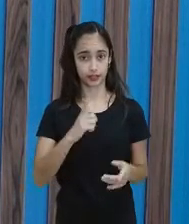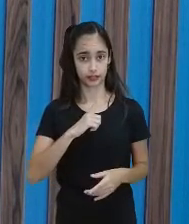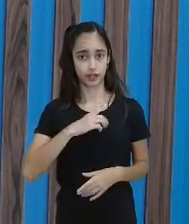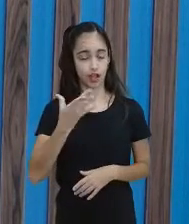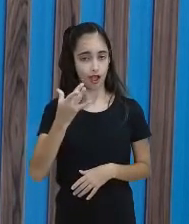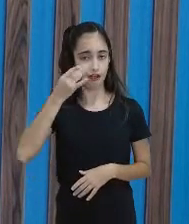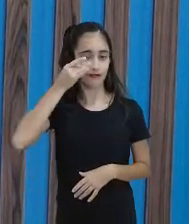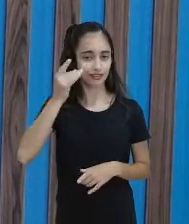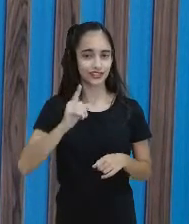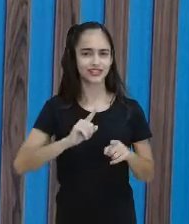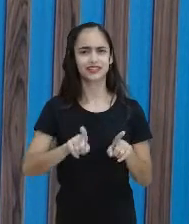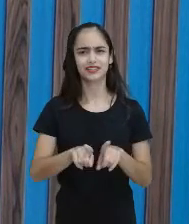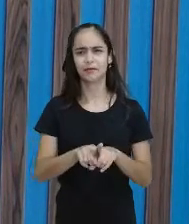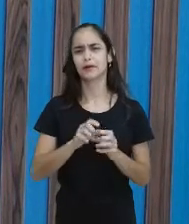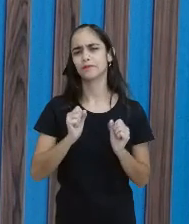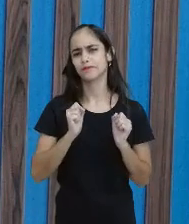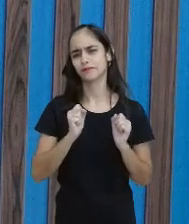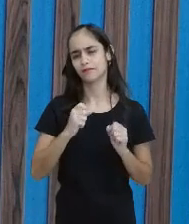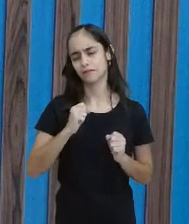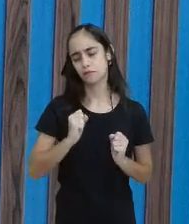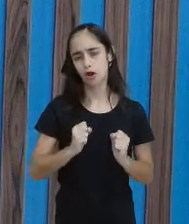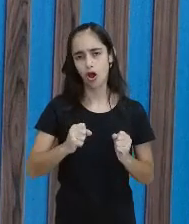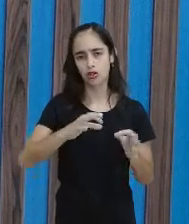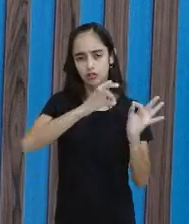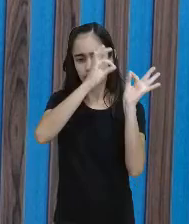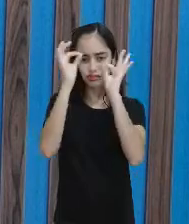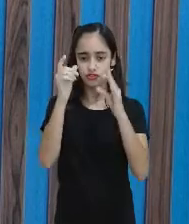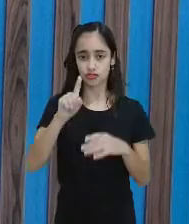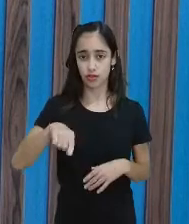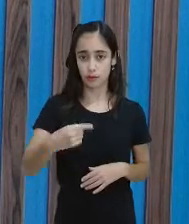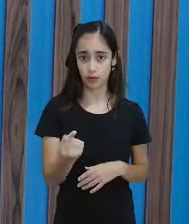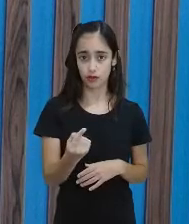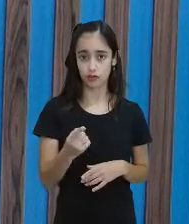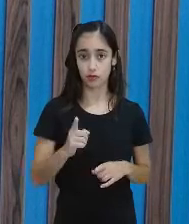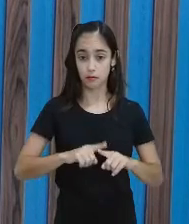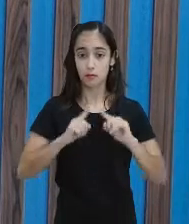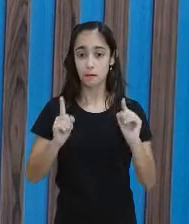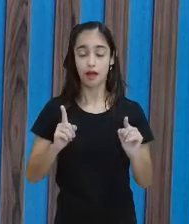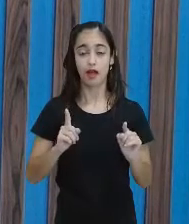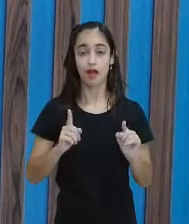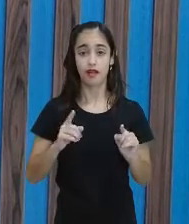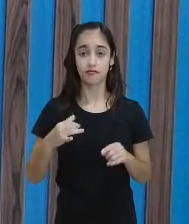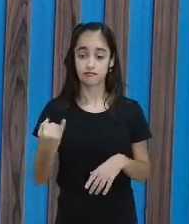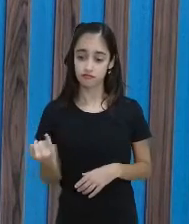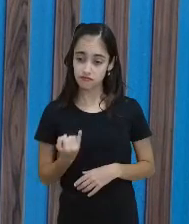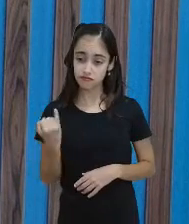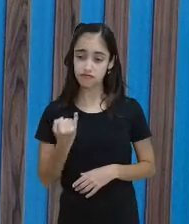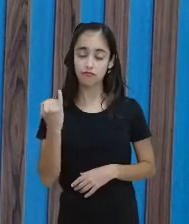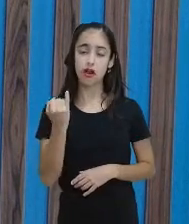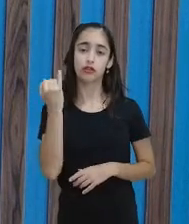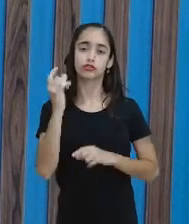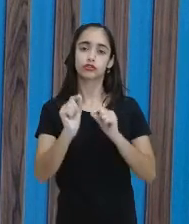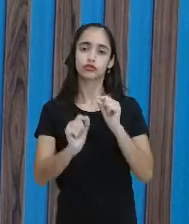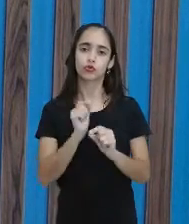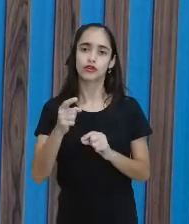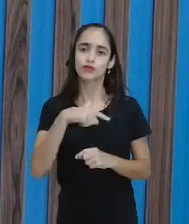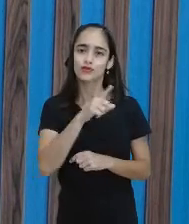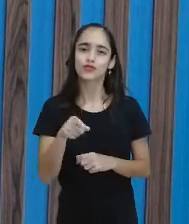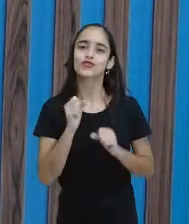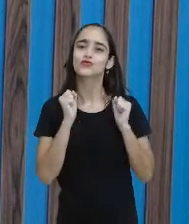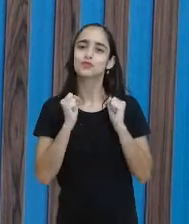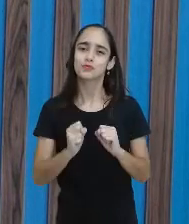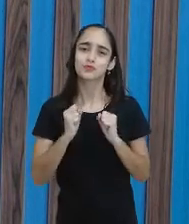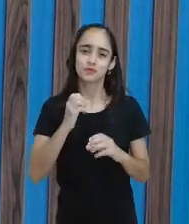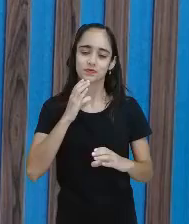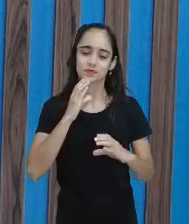no repositório. E aí o mais importante também que é você conversar com a gente, né? Vocês veem a gente aqui, mas a gente não vê vocês.